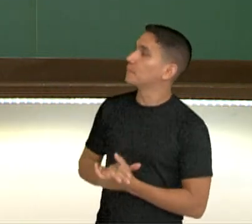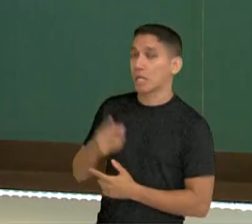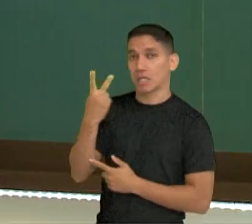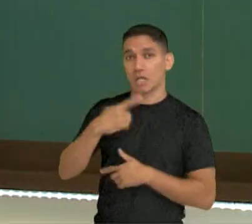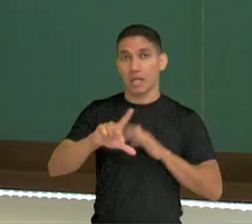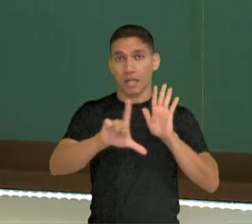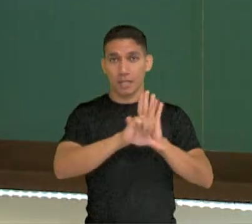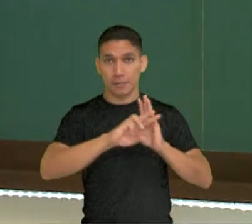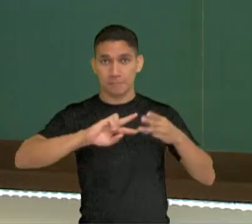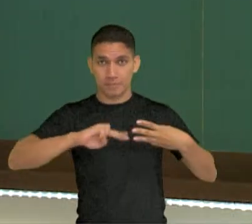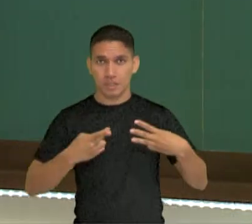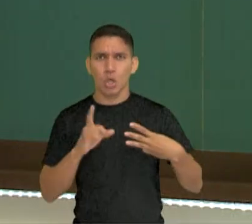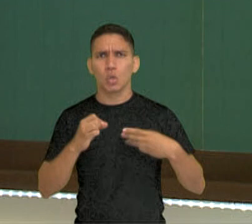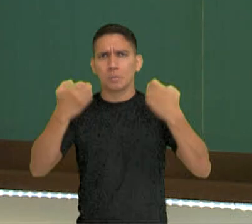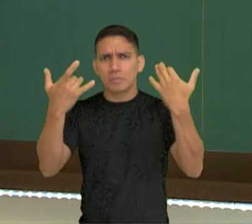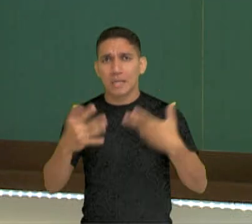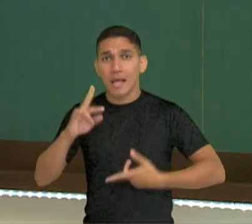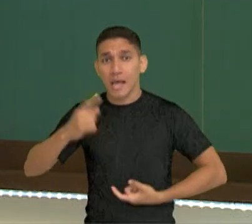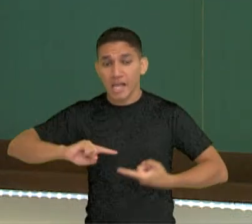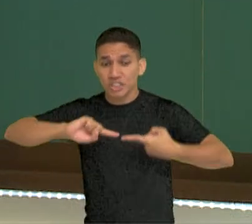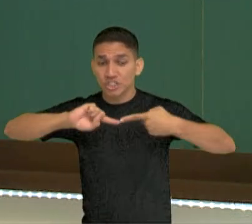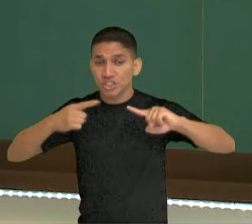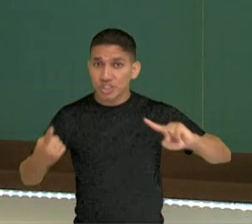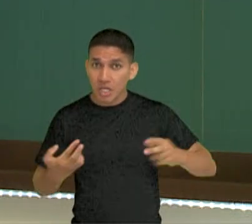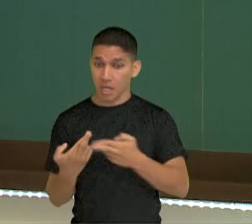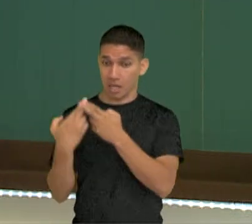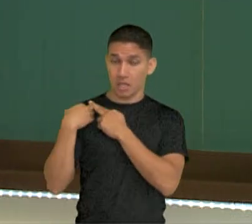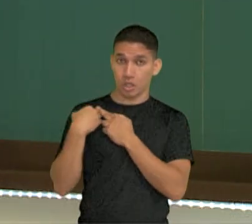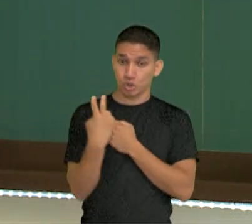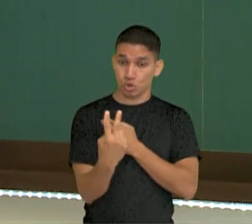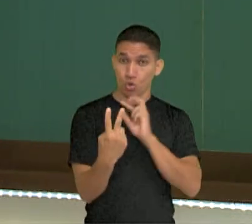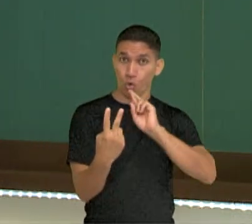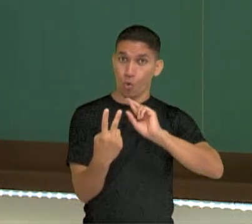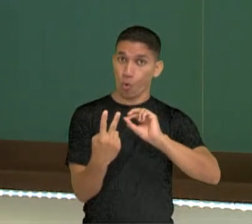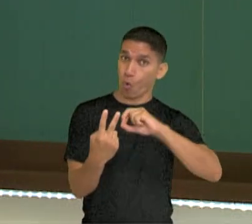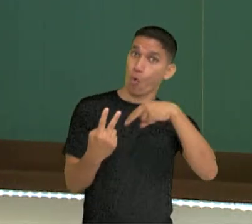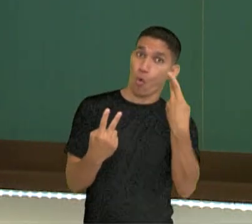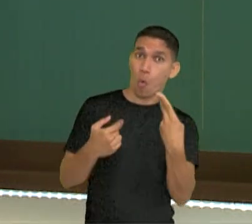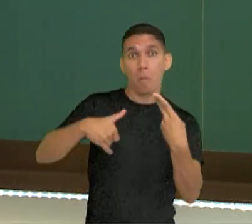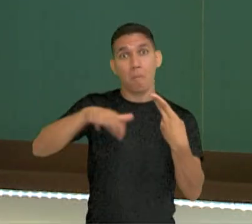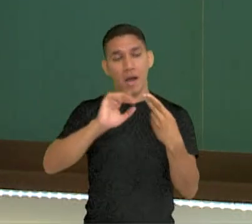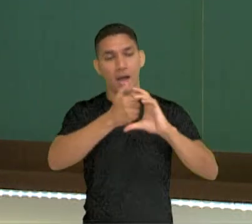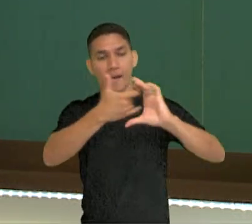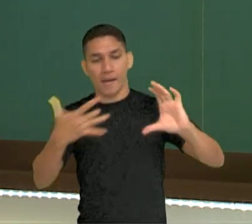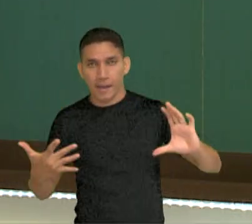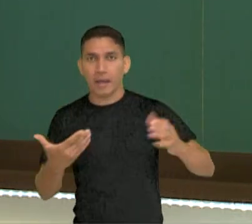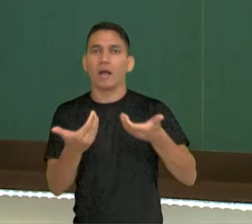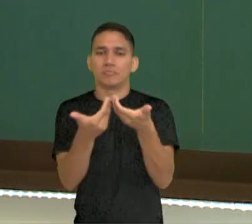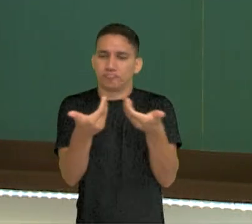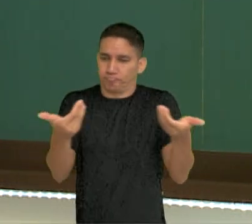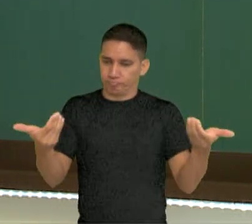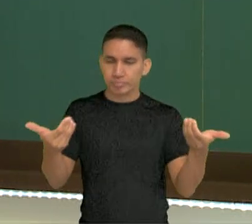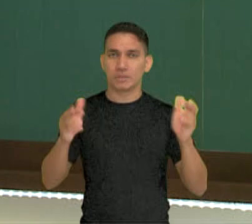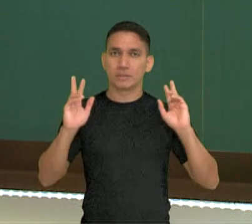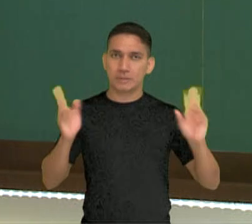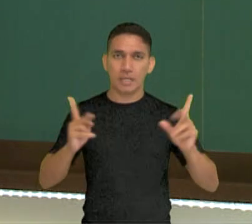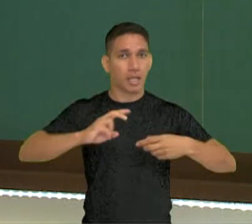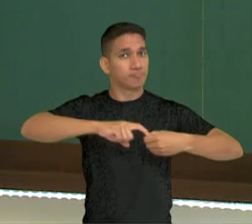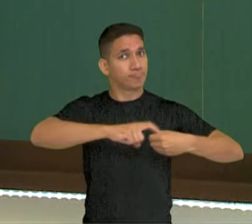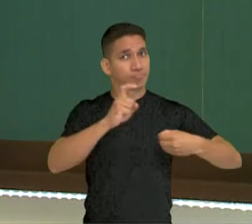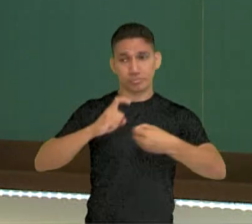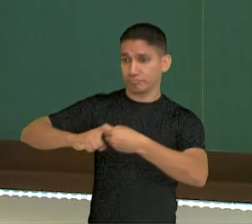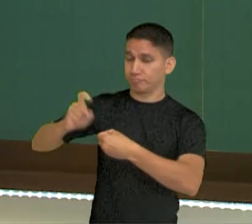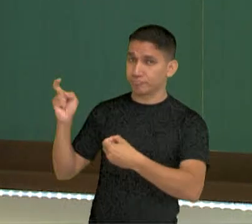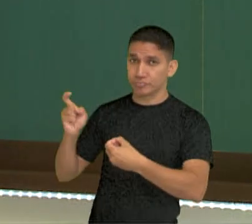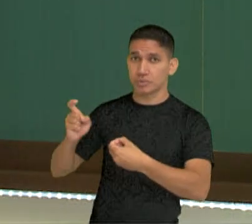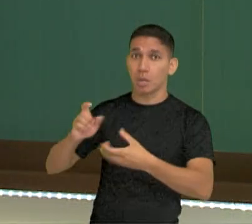que ela diz? Genes responsáveis por duas ou mais características separam-se de forma independente durante